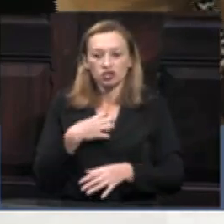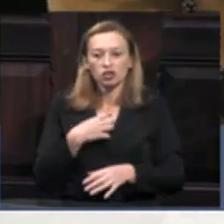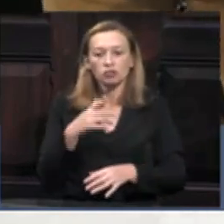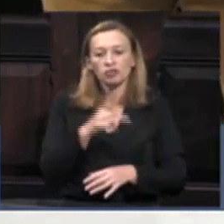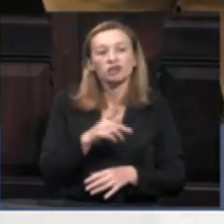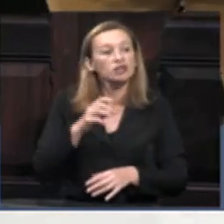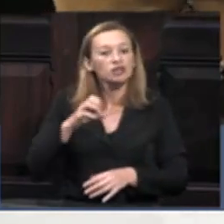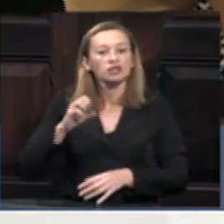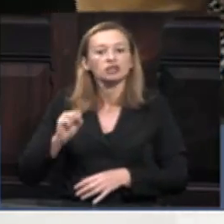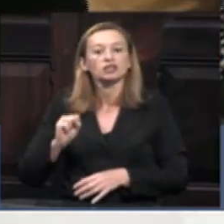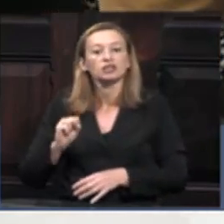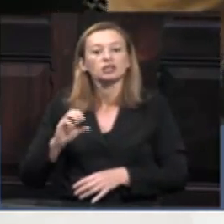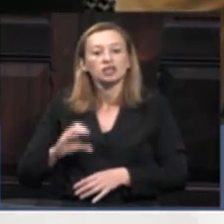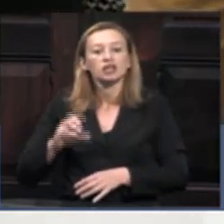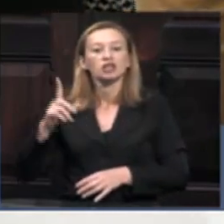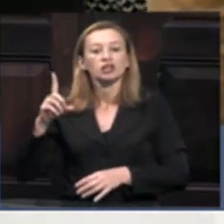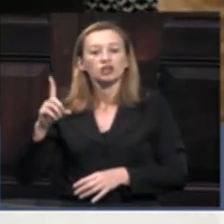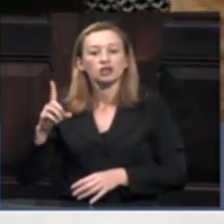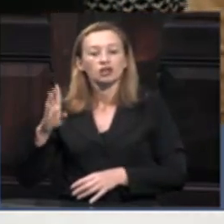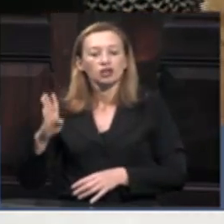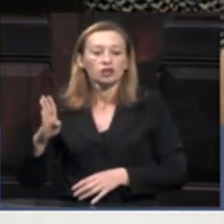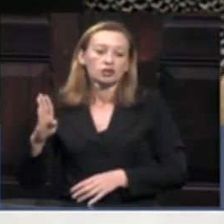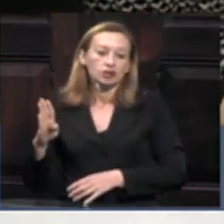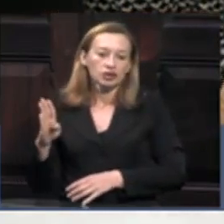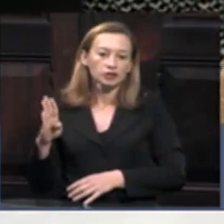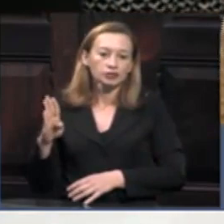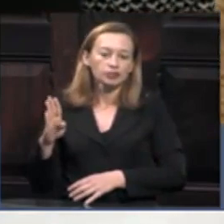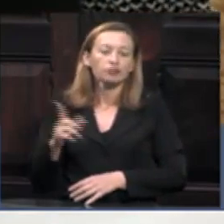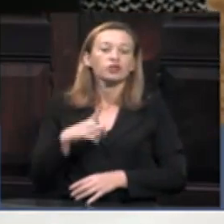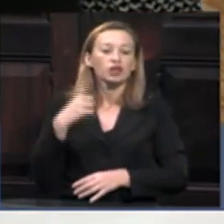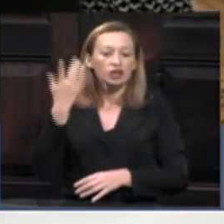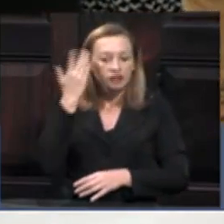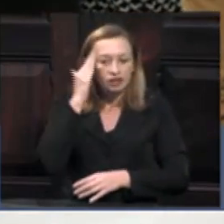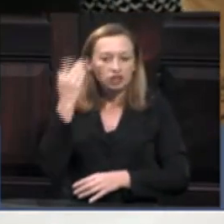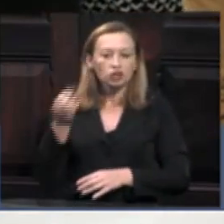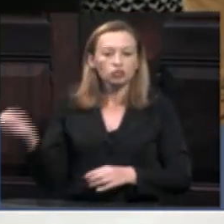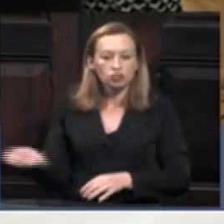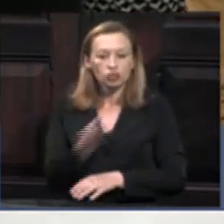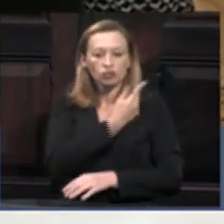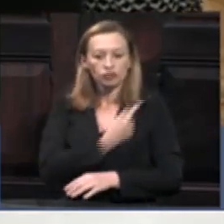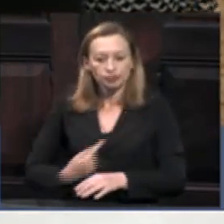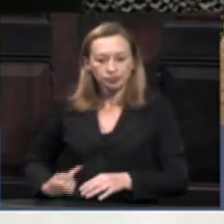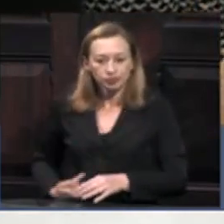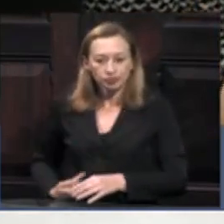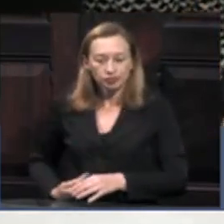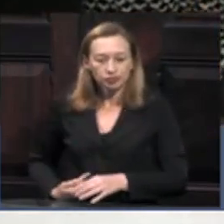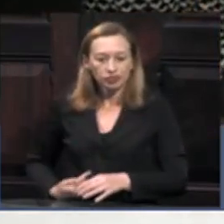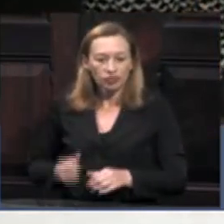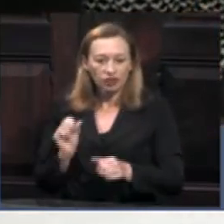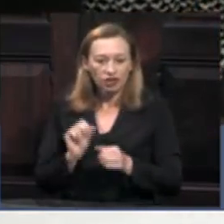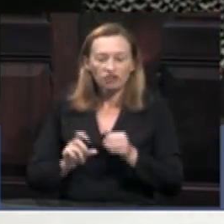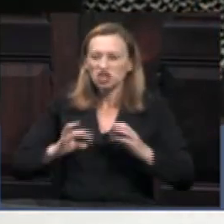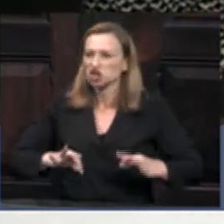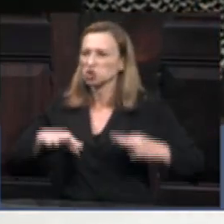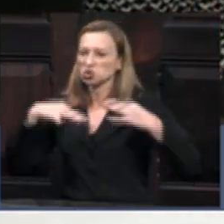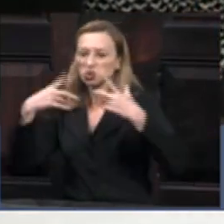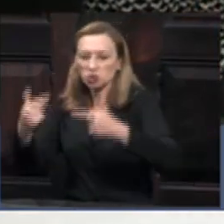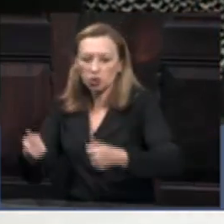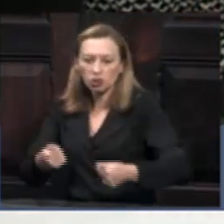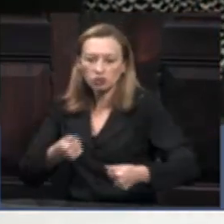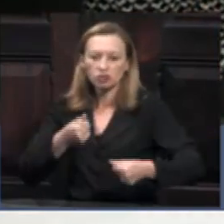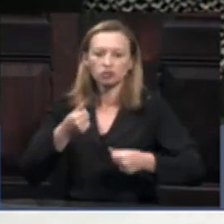PCdoB entende que o novo governador, que fez todo o seu